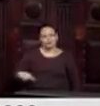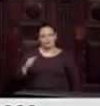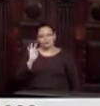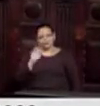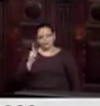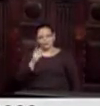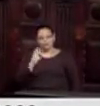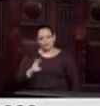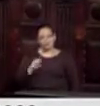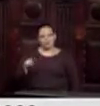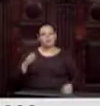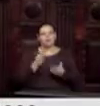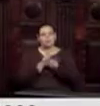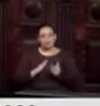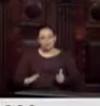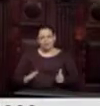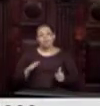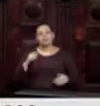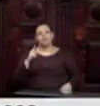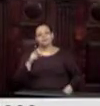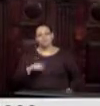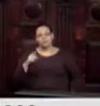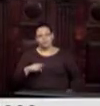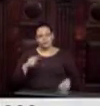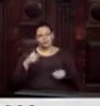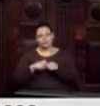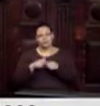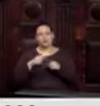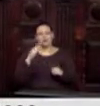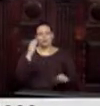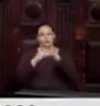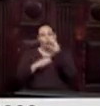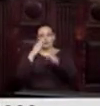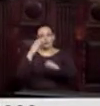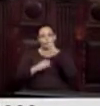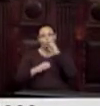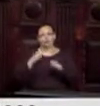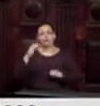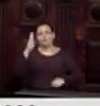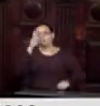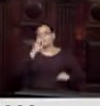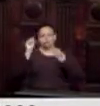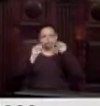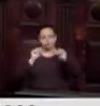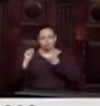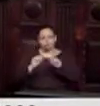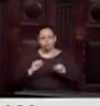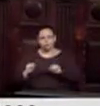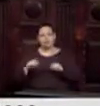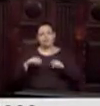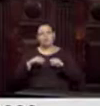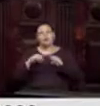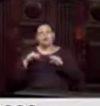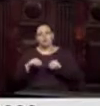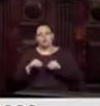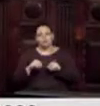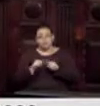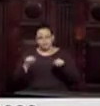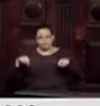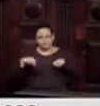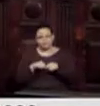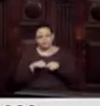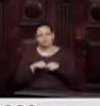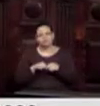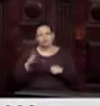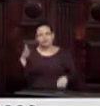Constituição, acaba com o monopólio estatal do petróleo, monopólio das comunicações, nacionalização do subsolo, bandeira nacional na navegação de